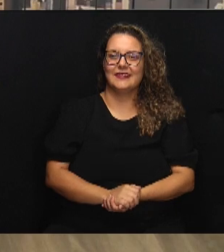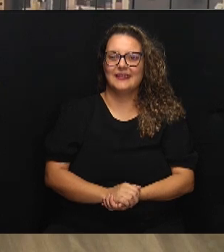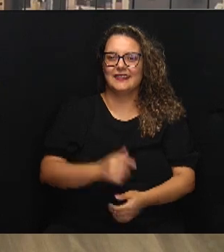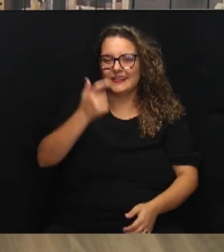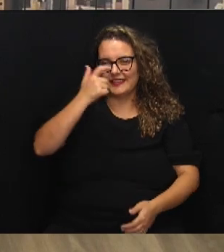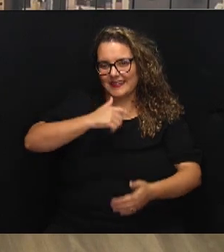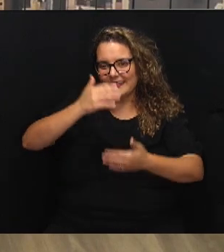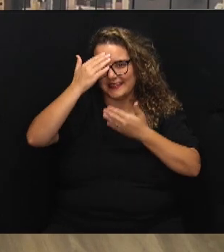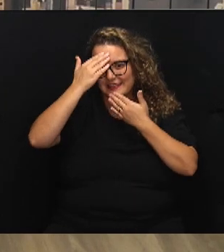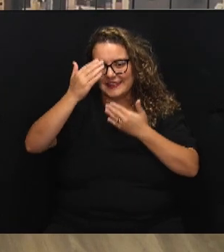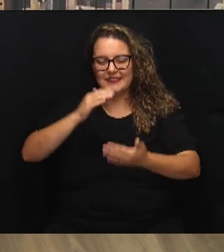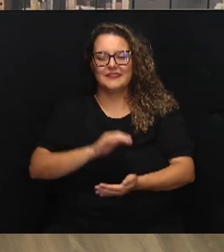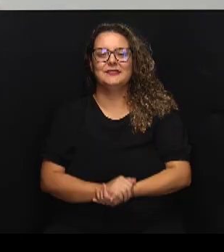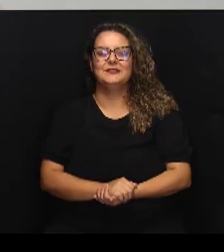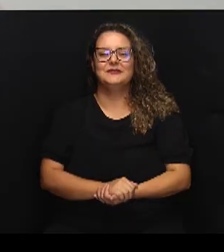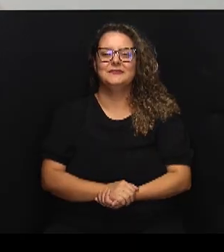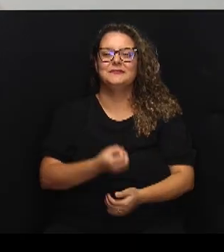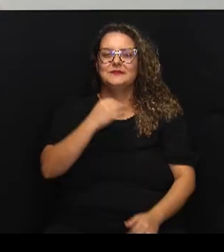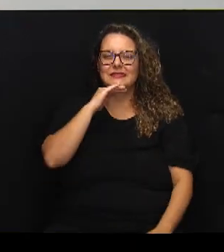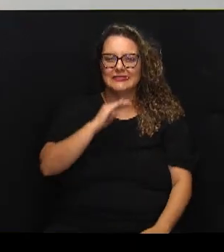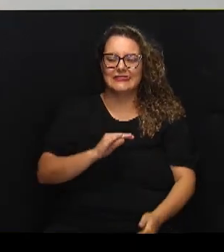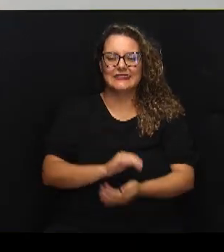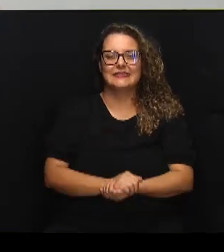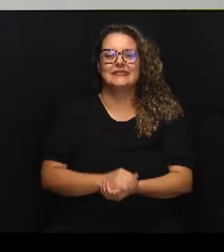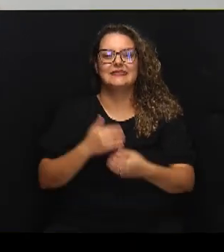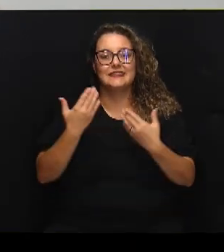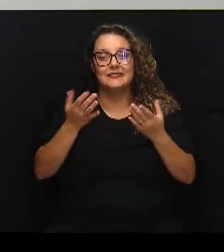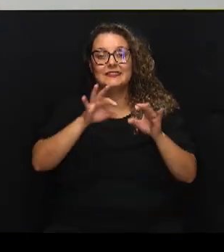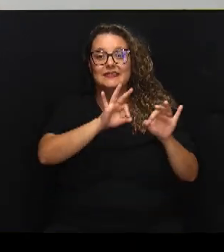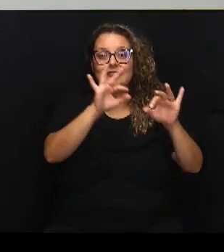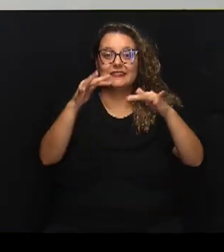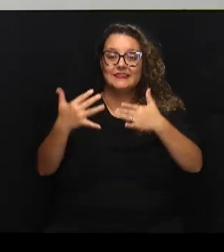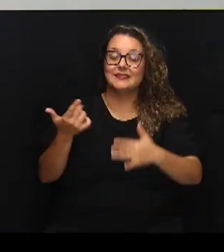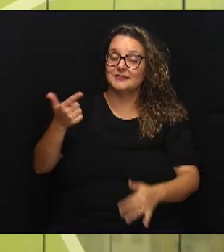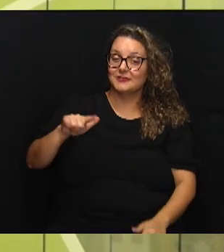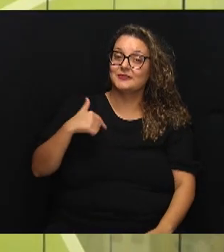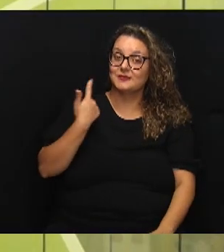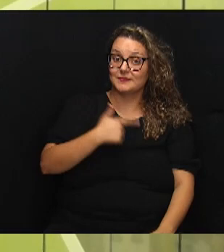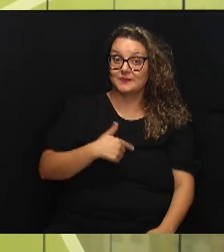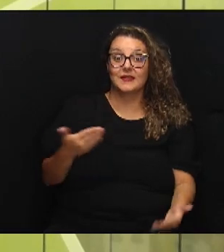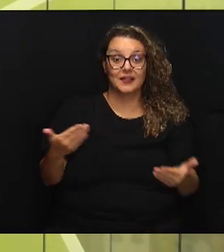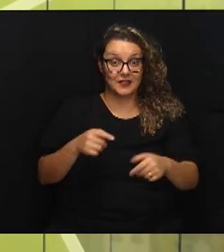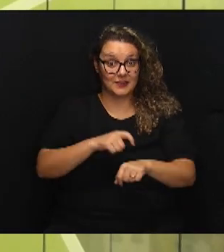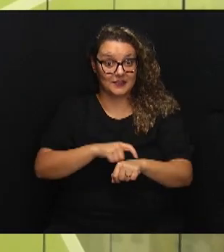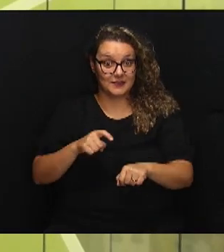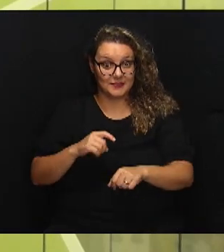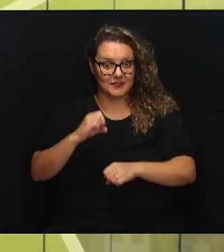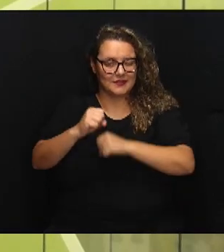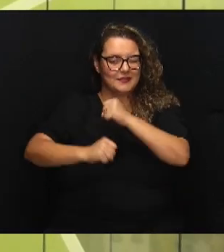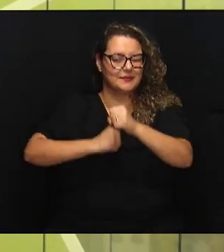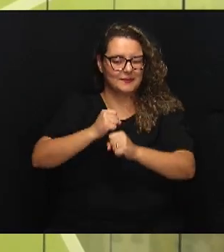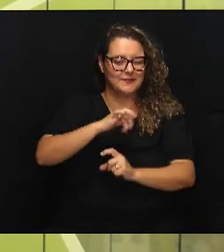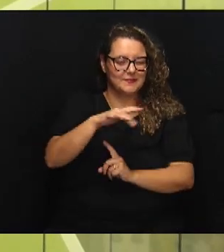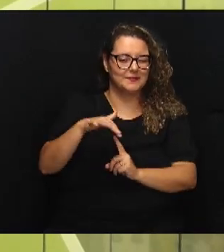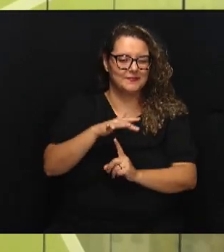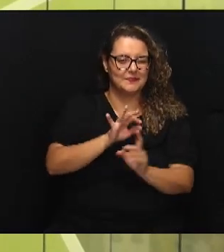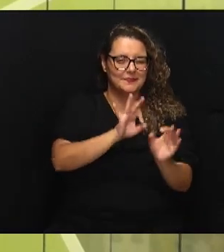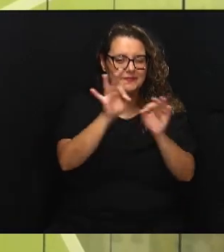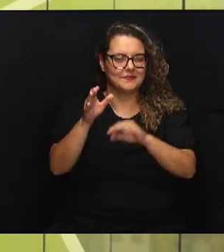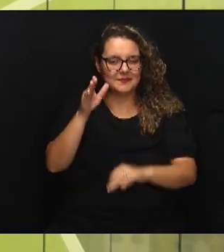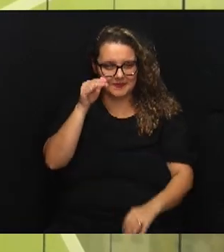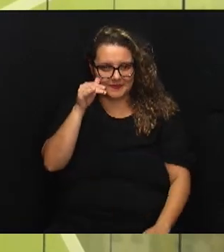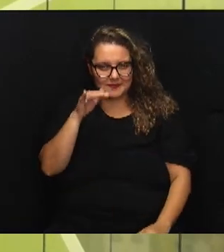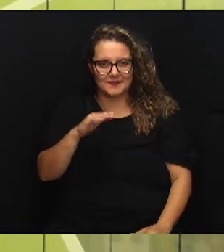Caio. Eu que agradeço. Boa tarde. E para você que nos assiste, continue com a gente, porque agora é hora daquele